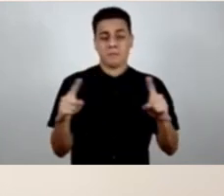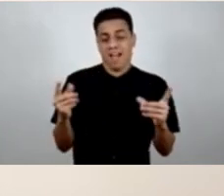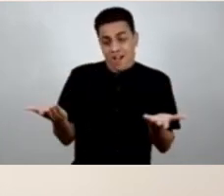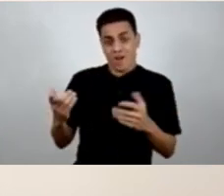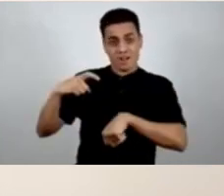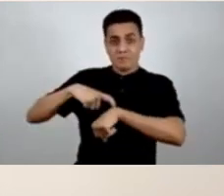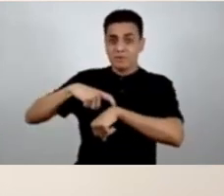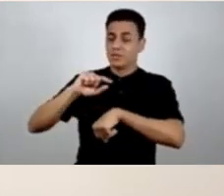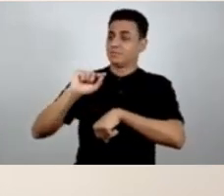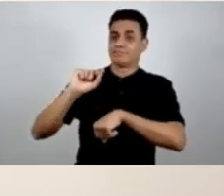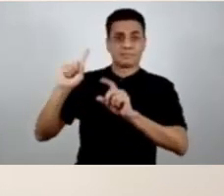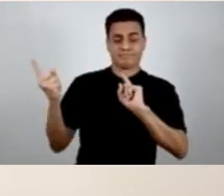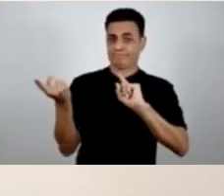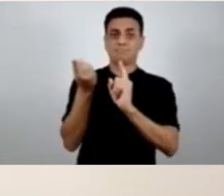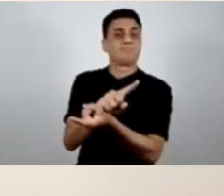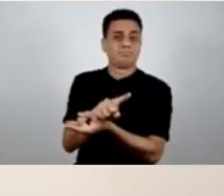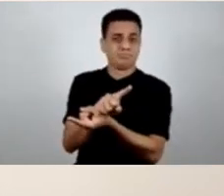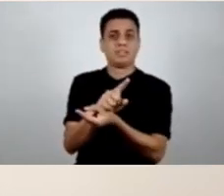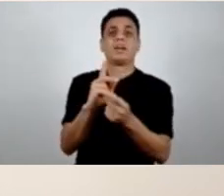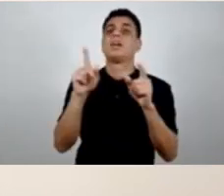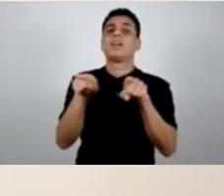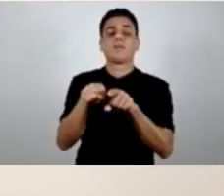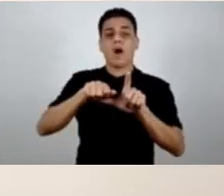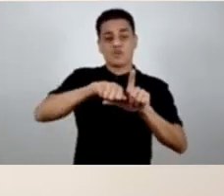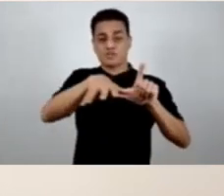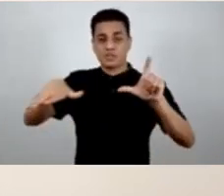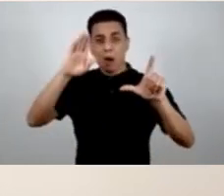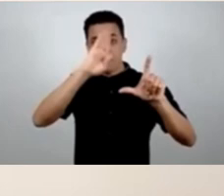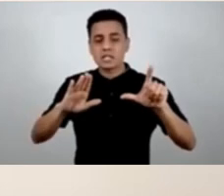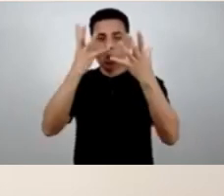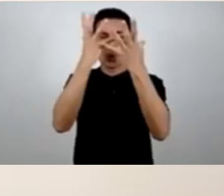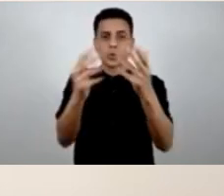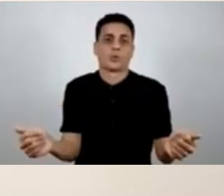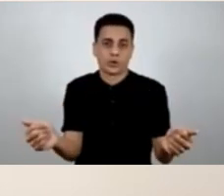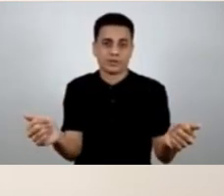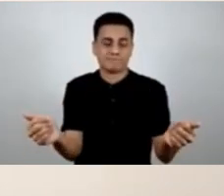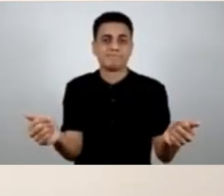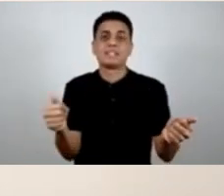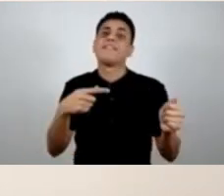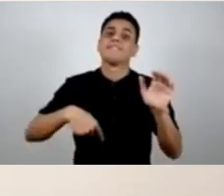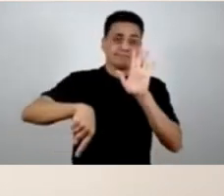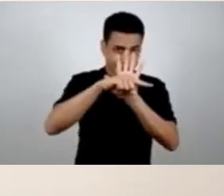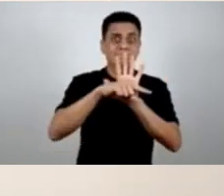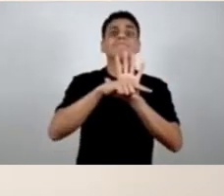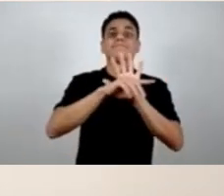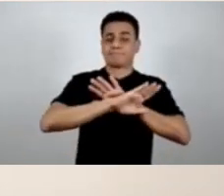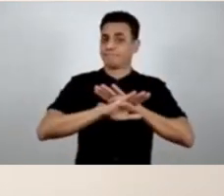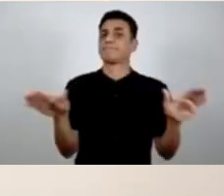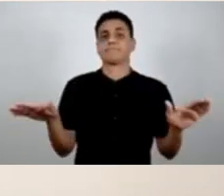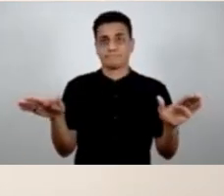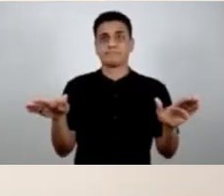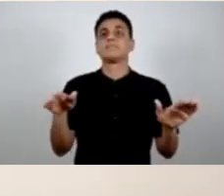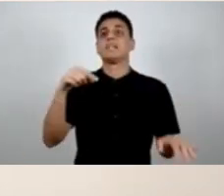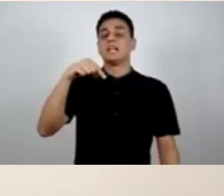está vivendo um momento de apagão do audiovisual, vamos dizer assim, para o bem e para o mal, né? Assim, o audiovisual brasileiro